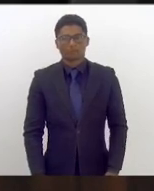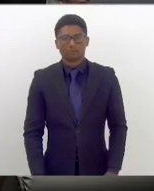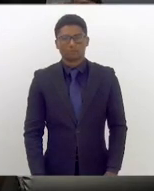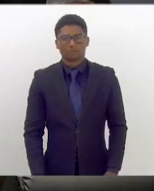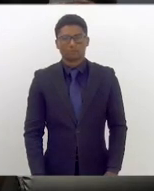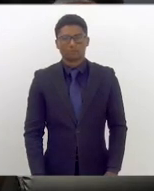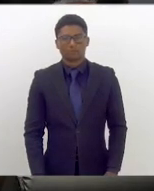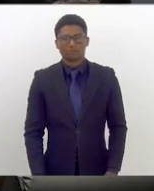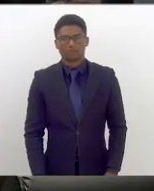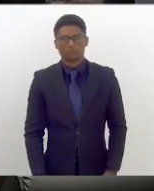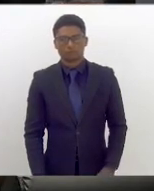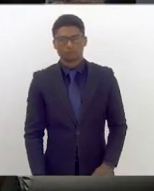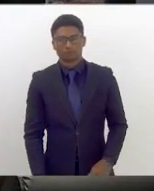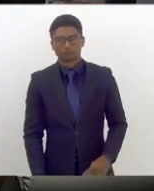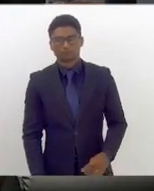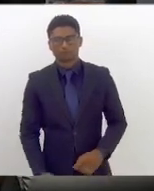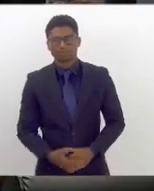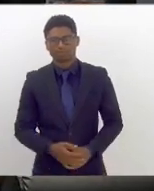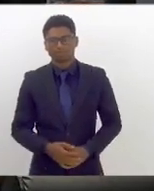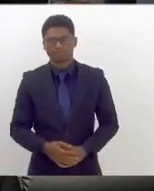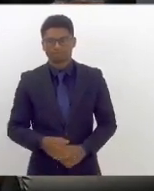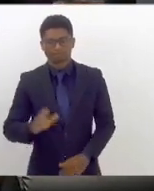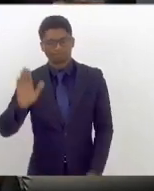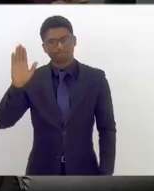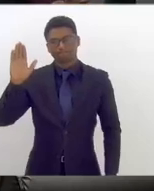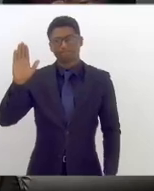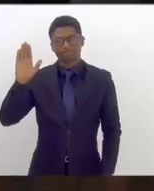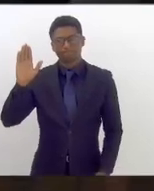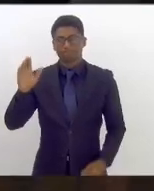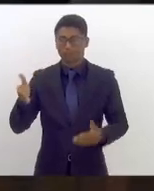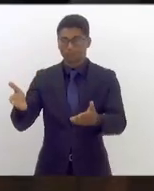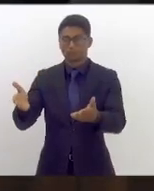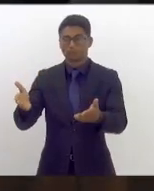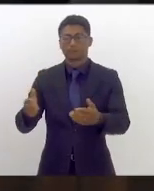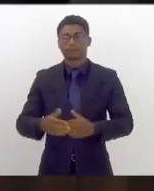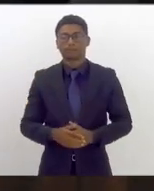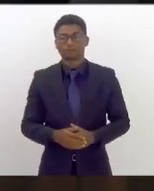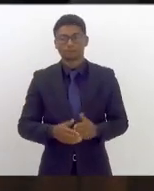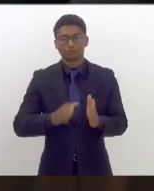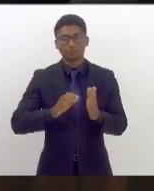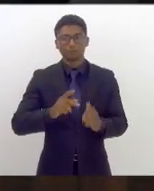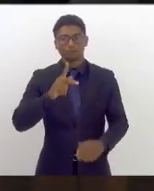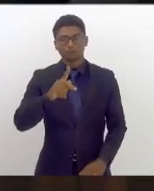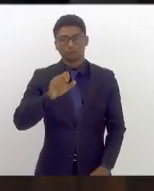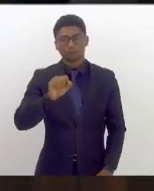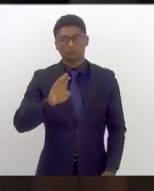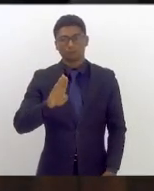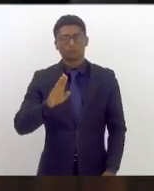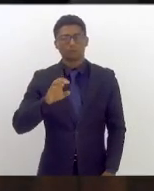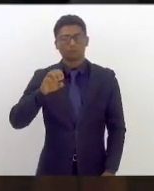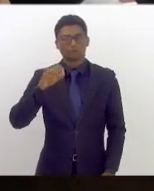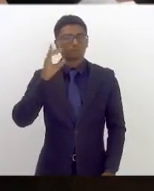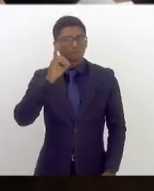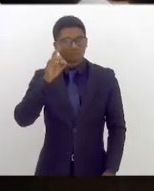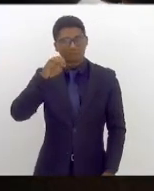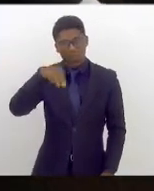Presidente para encaminhar para encaminhar pelo PSB Deputado